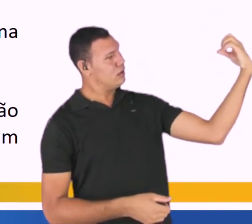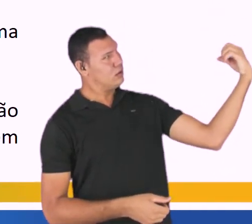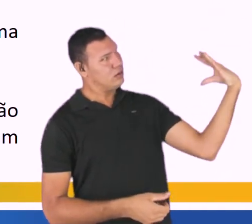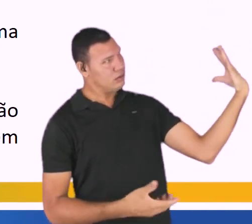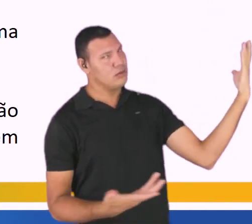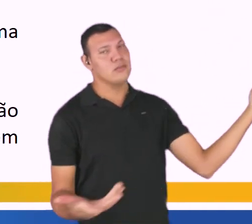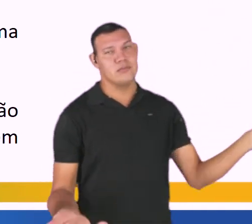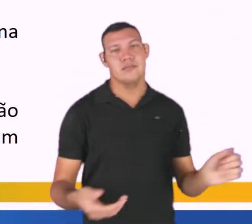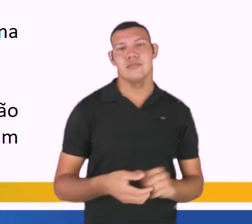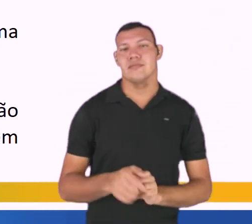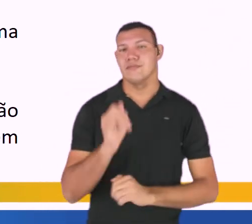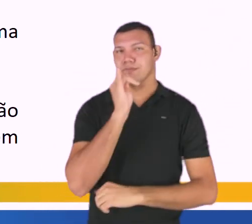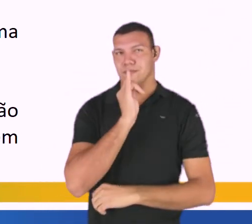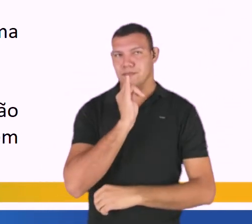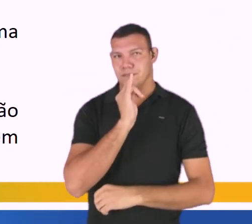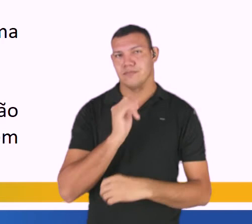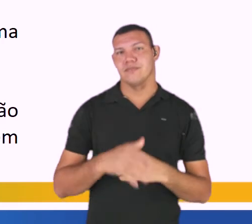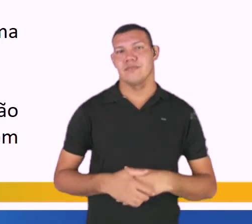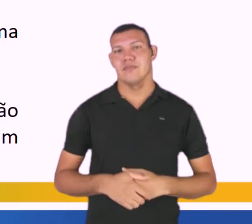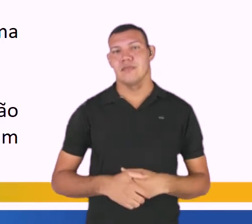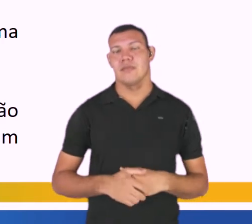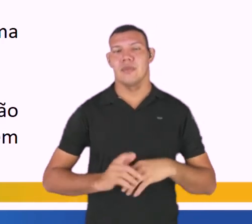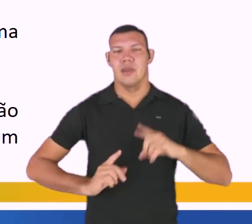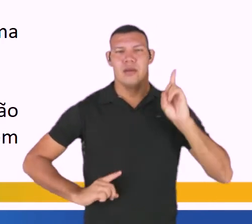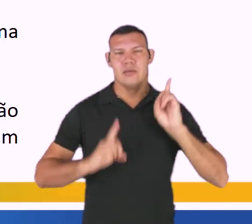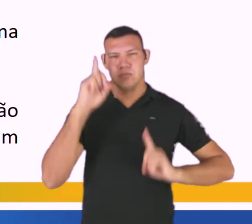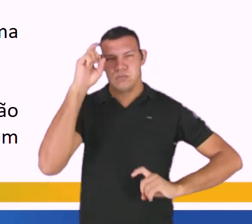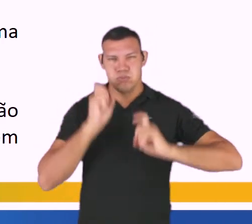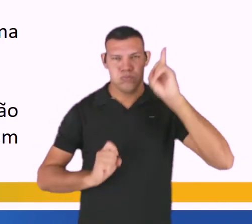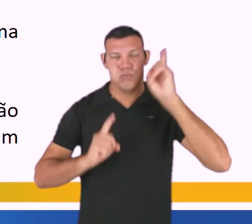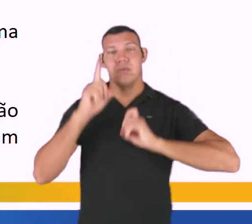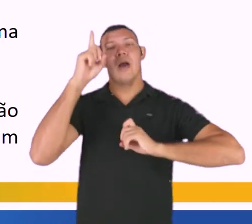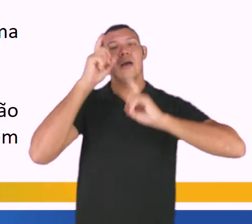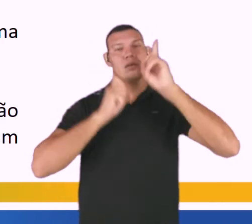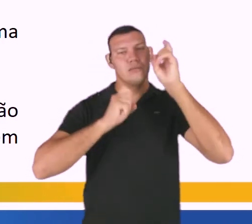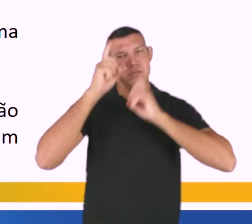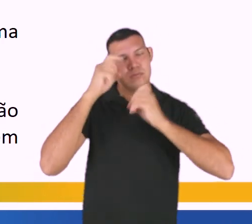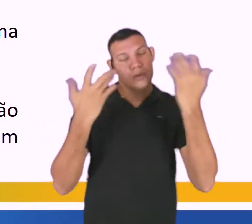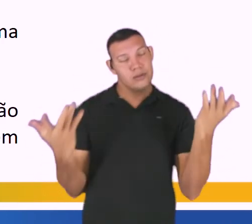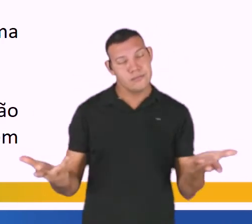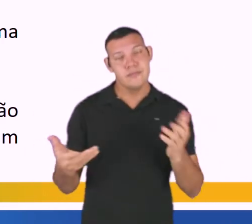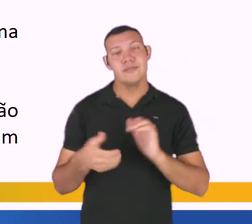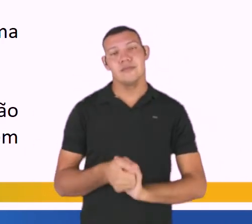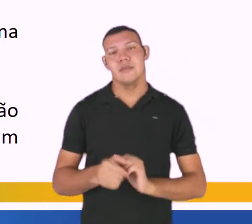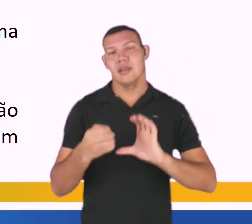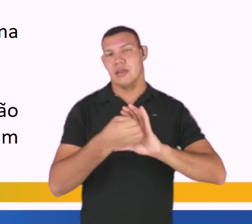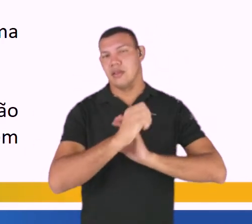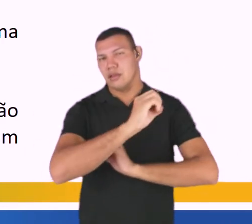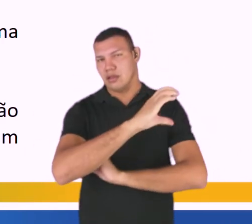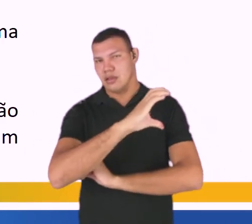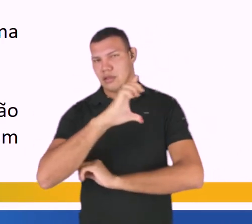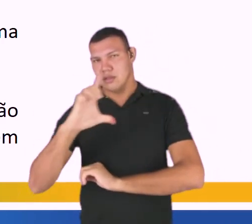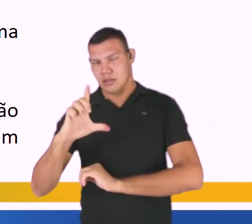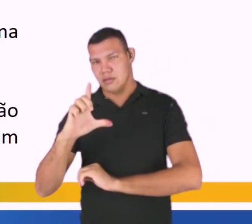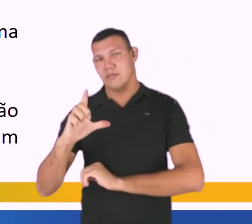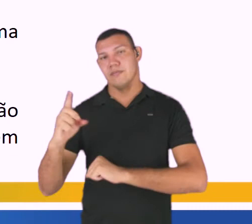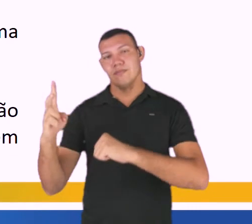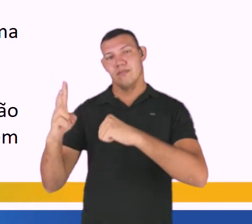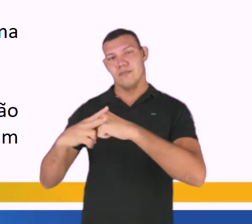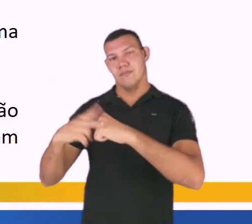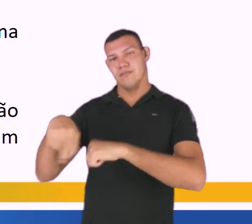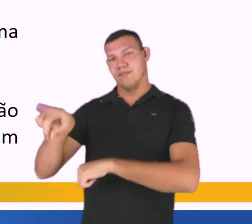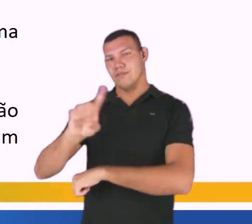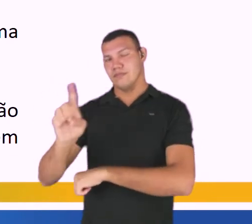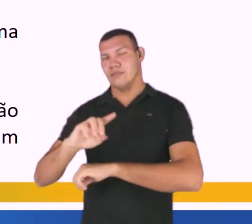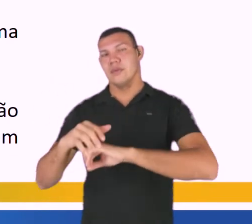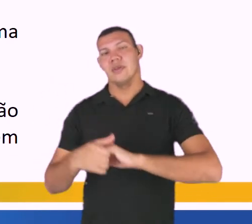exemplificar. Os gestos e a expressão corporal também são classificados como uma linguagem não verbal, o que